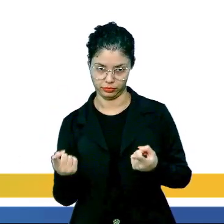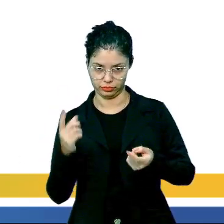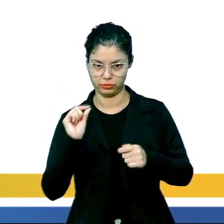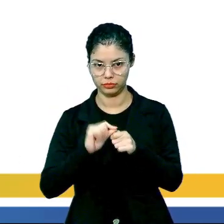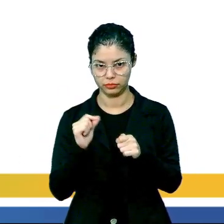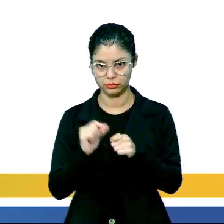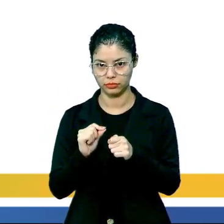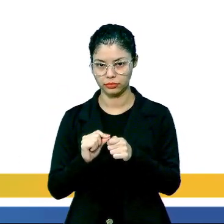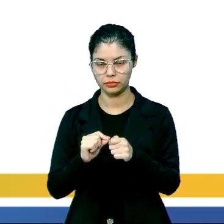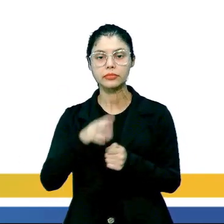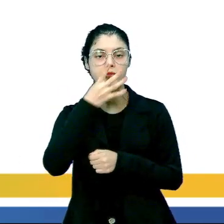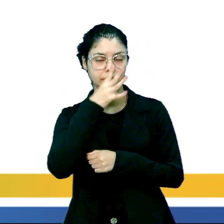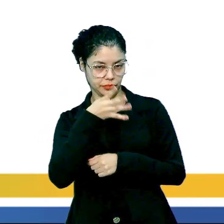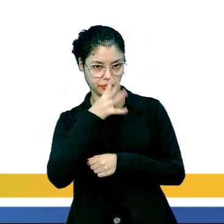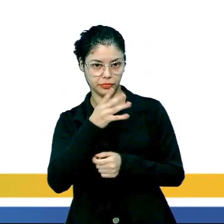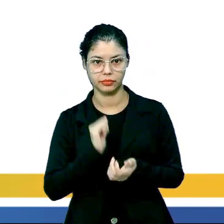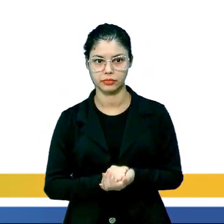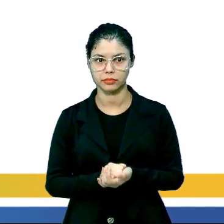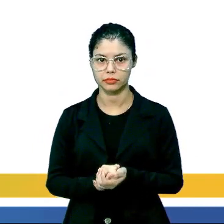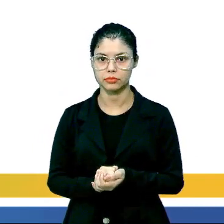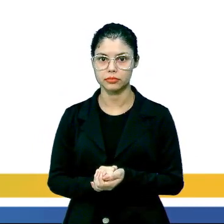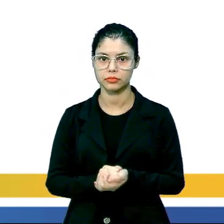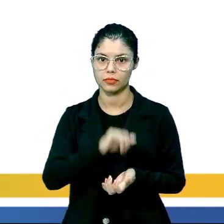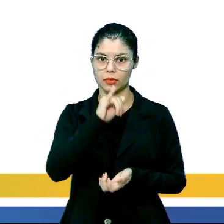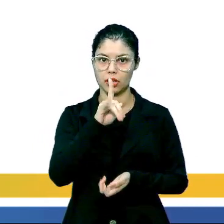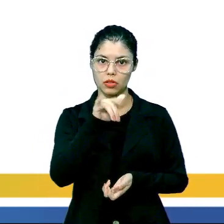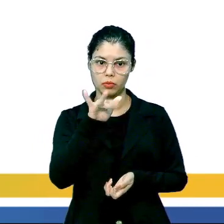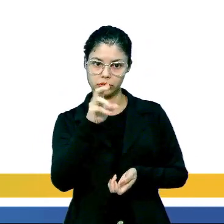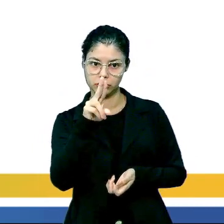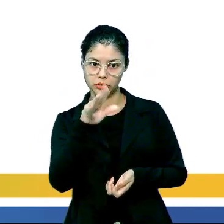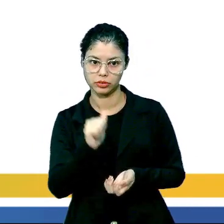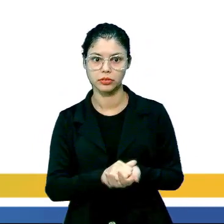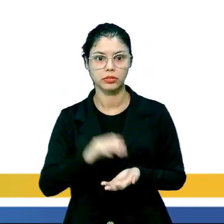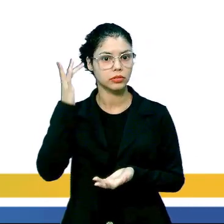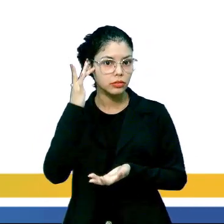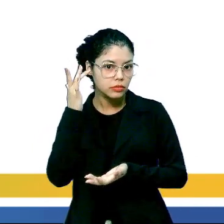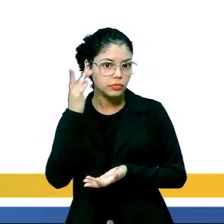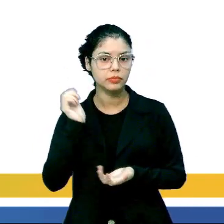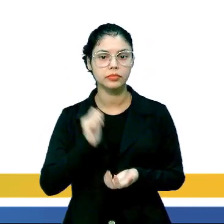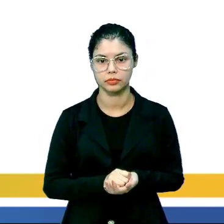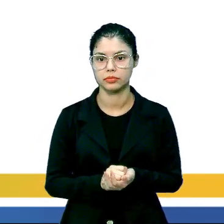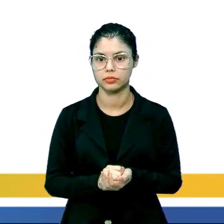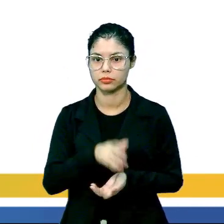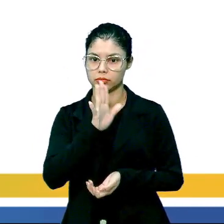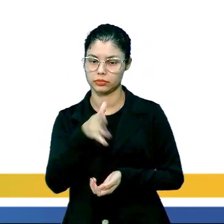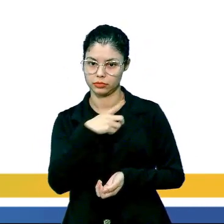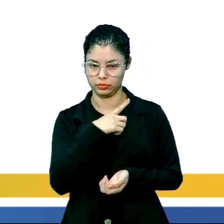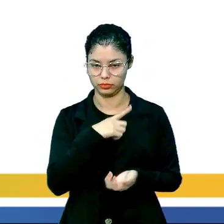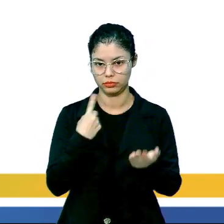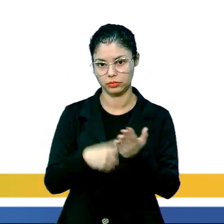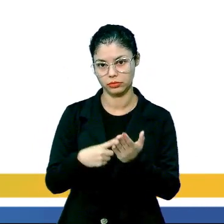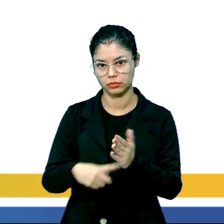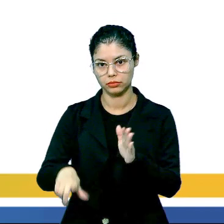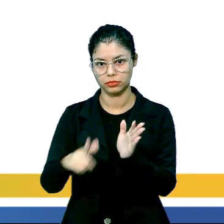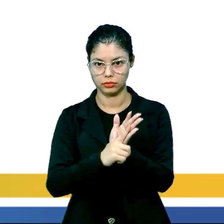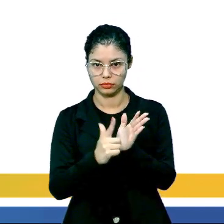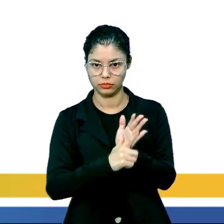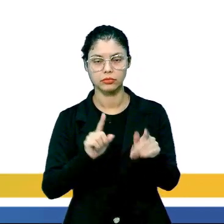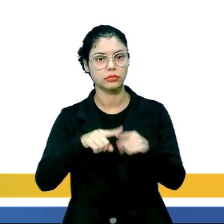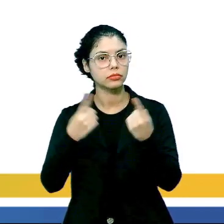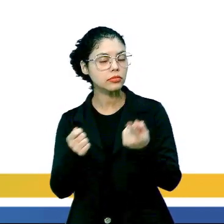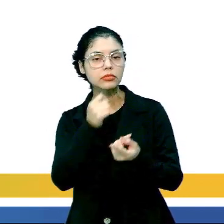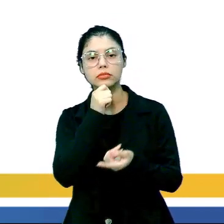para fazer uma crítica à razão iluminista como um todo, que eles achavam que ela já havia cumprido o seu papel,